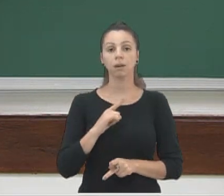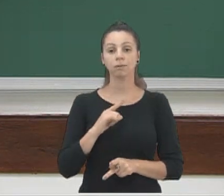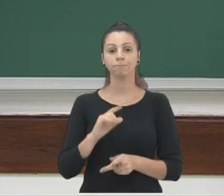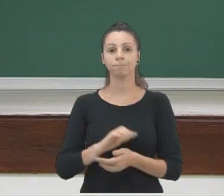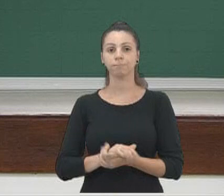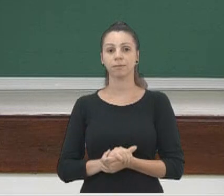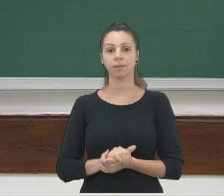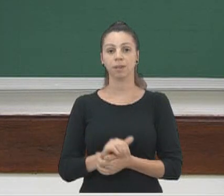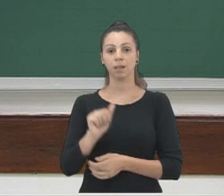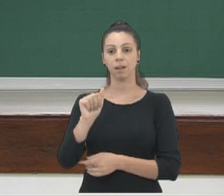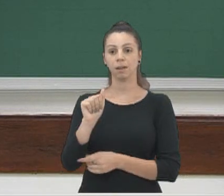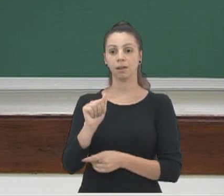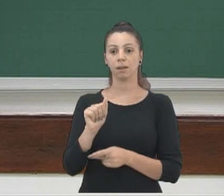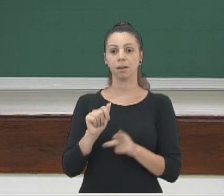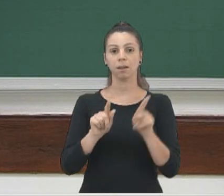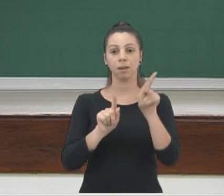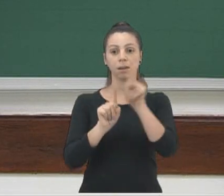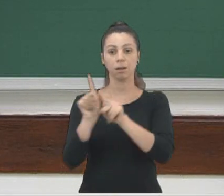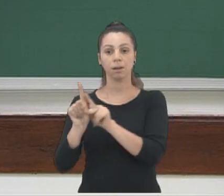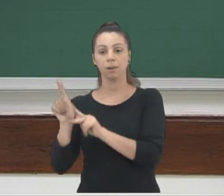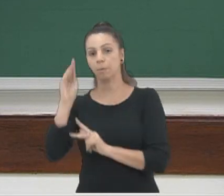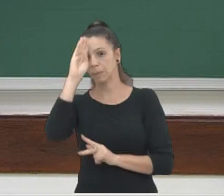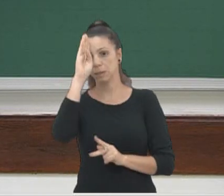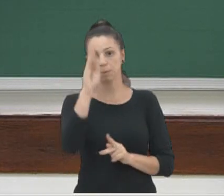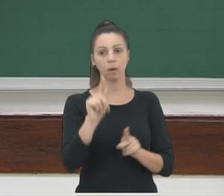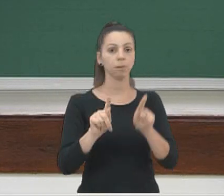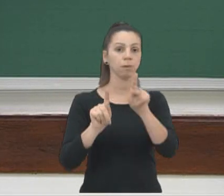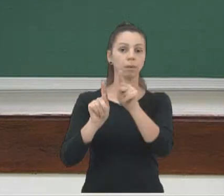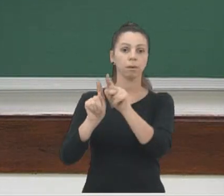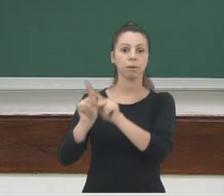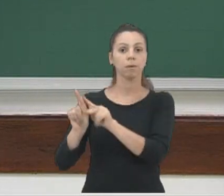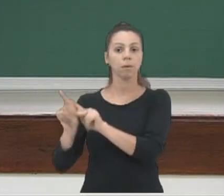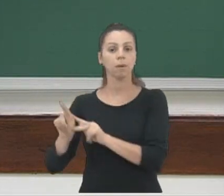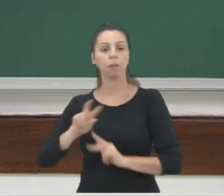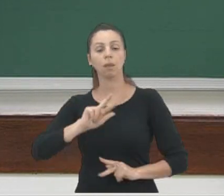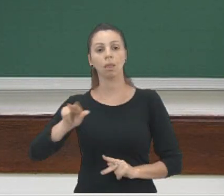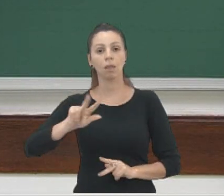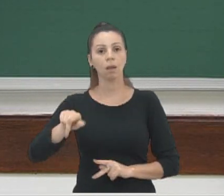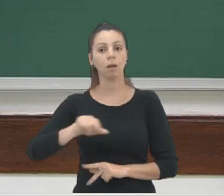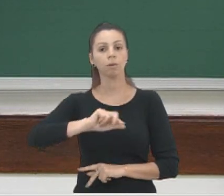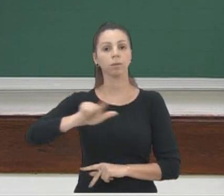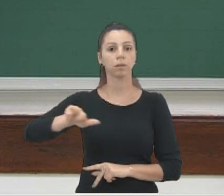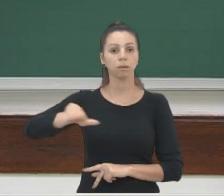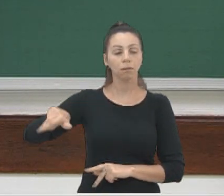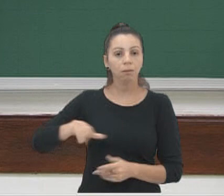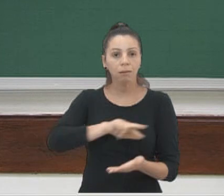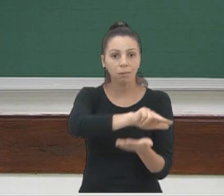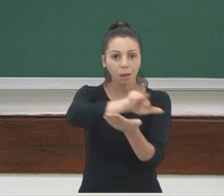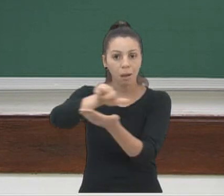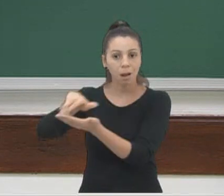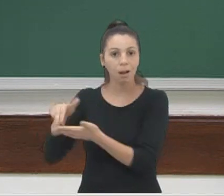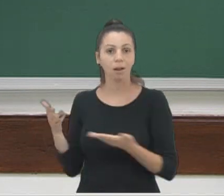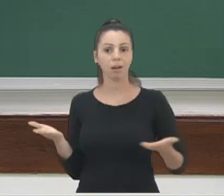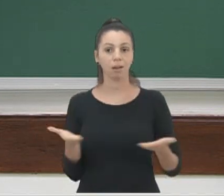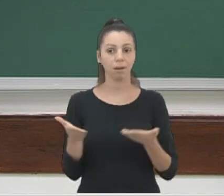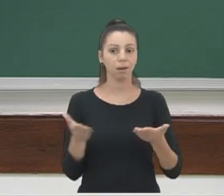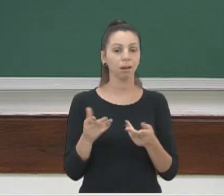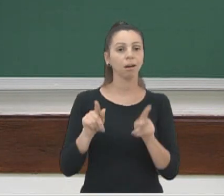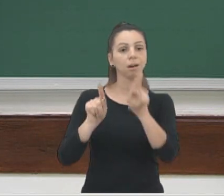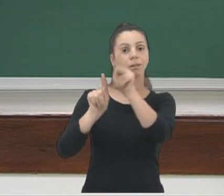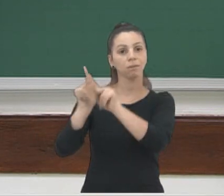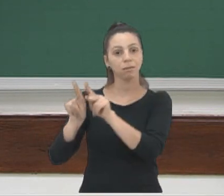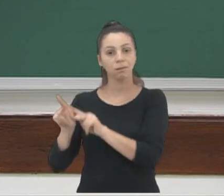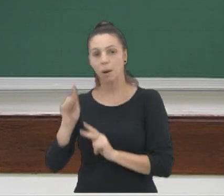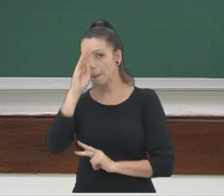os personagens secundários, certo? Nesse caso, a gente vai analisar o protagonista, que é o